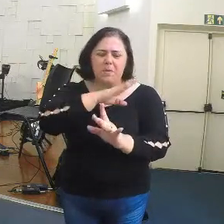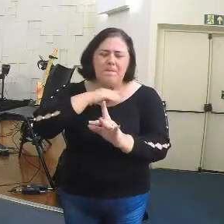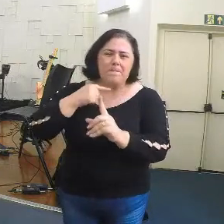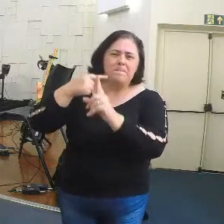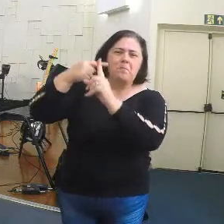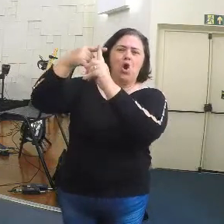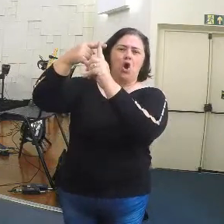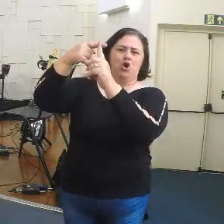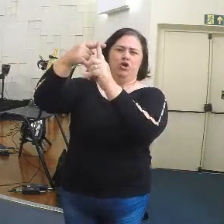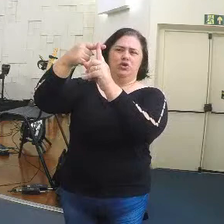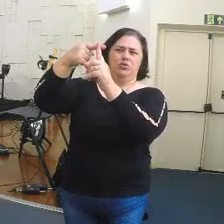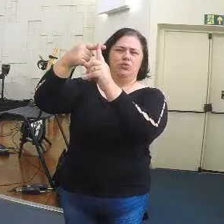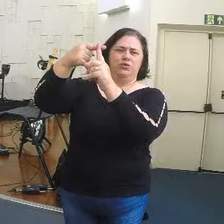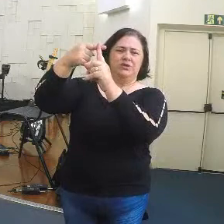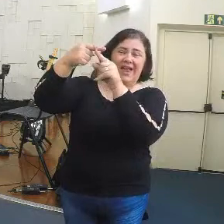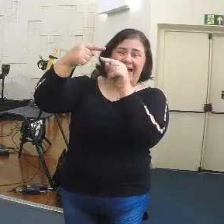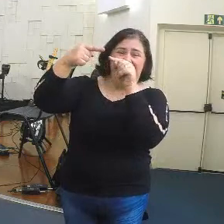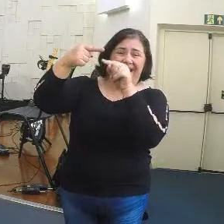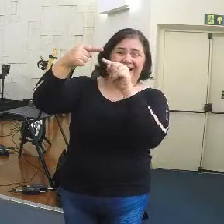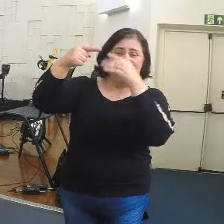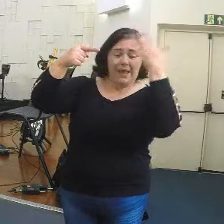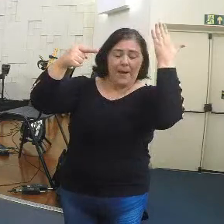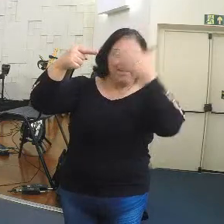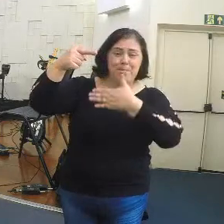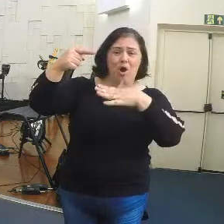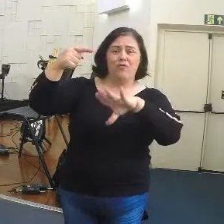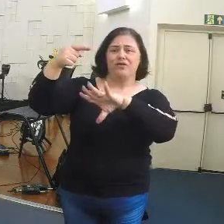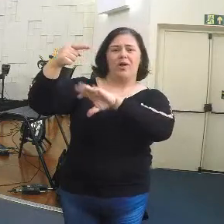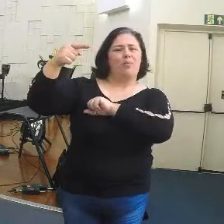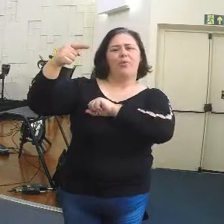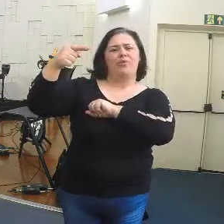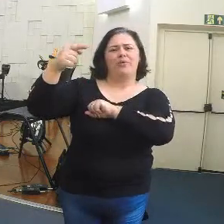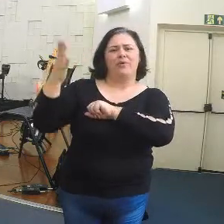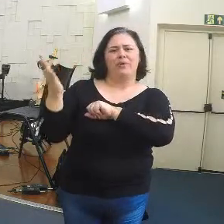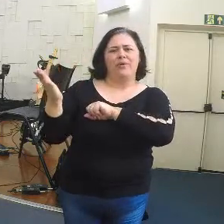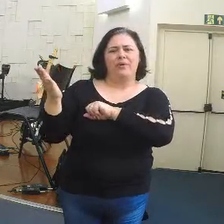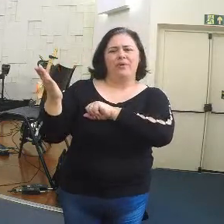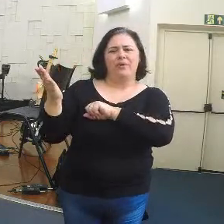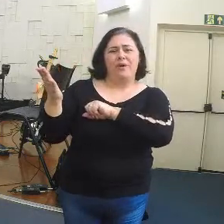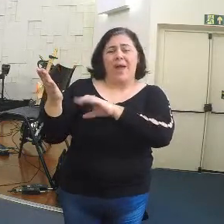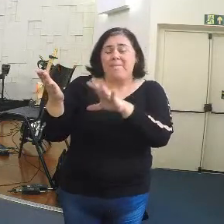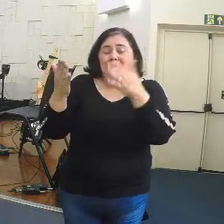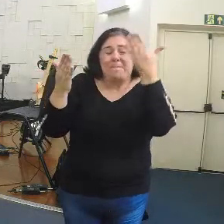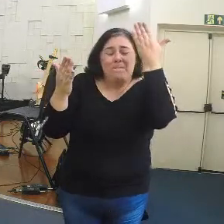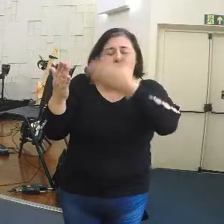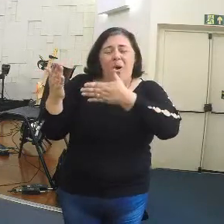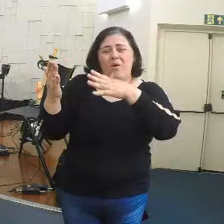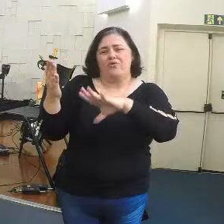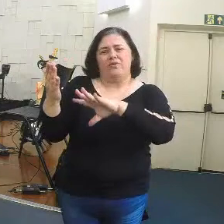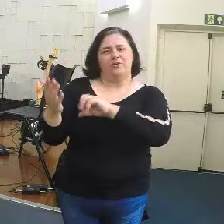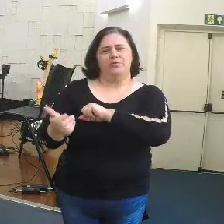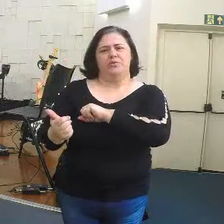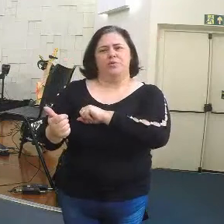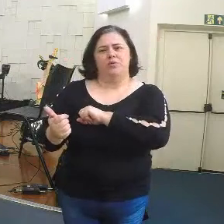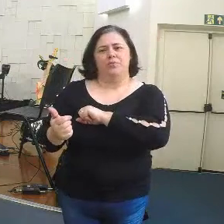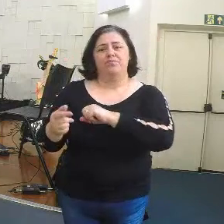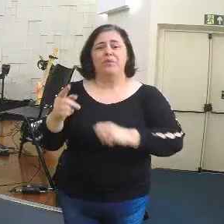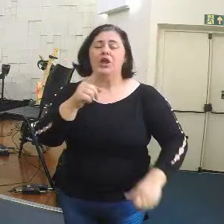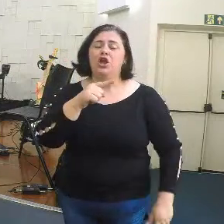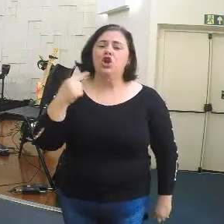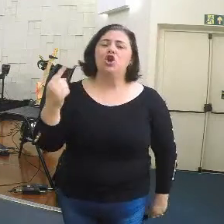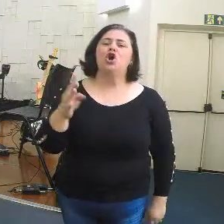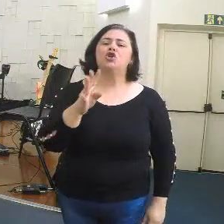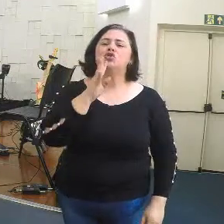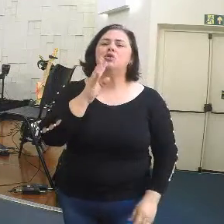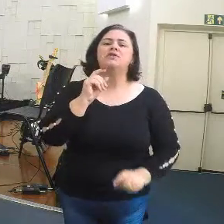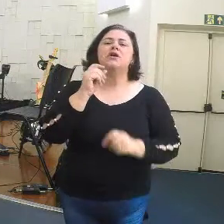mundo, ele manifestou o amor de Deus, mas nós conhecemos esse amor através da obra do Espírito Santo.